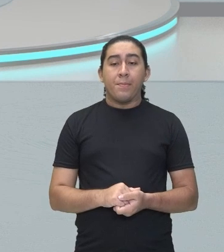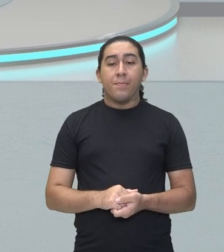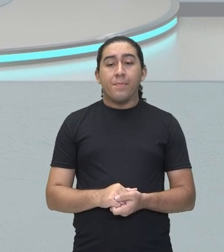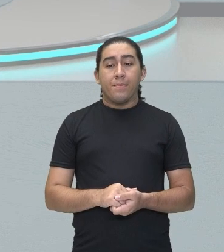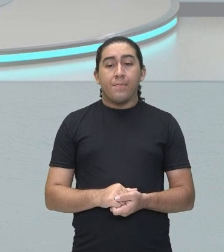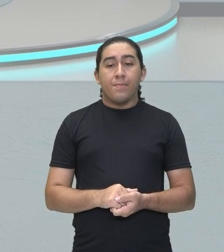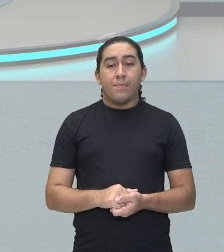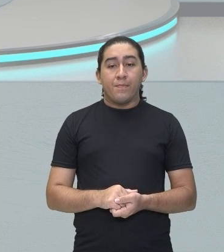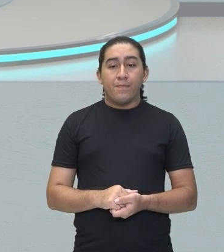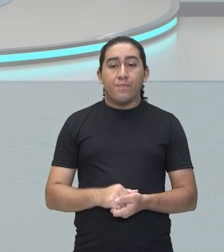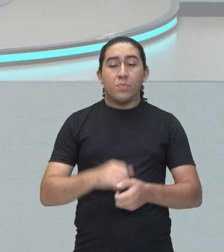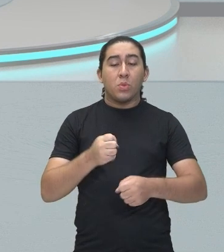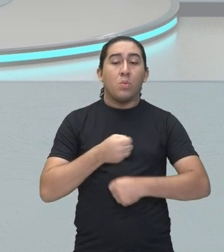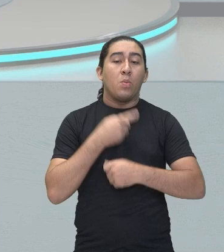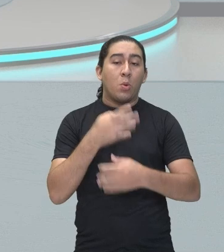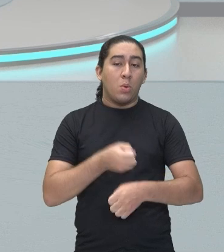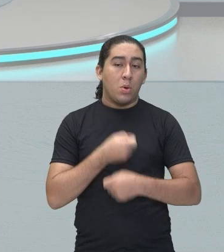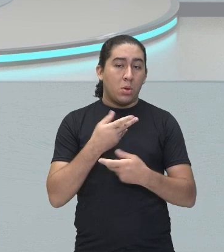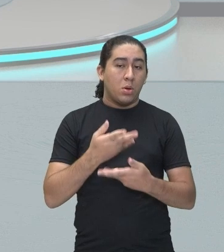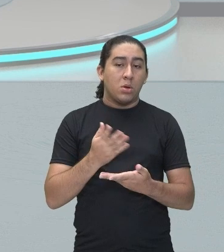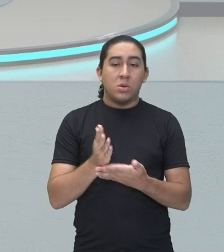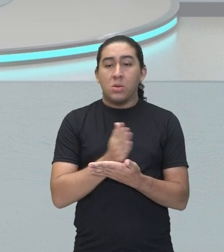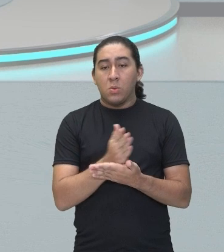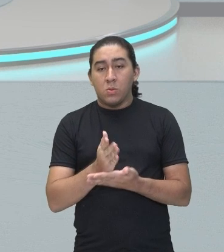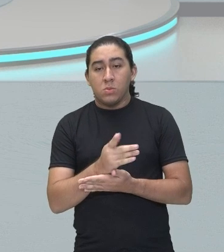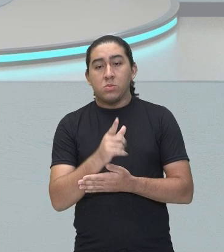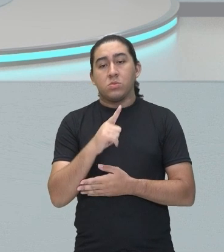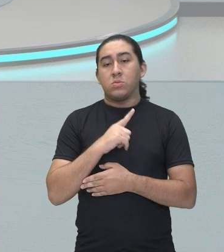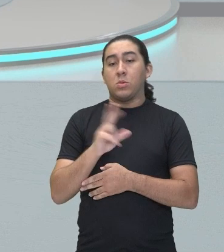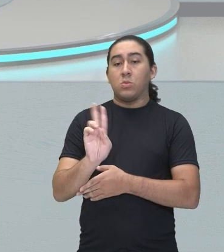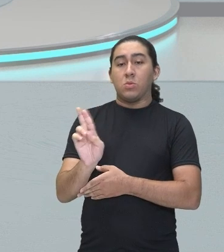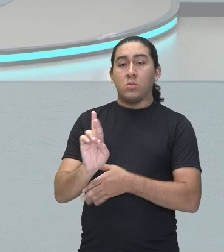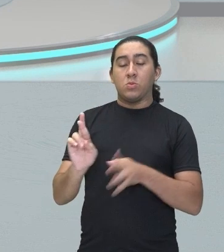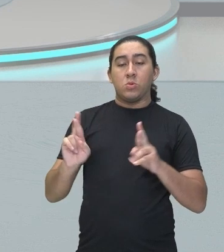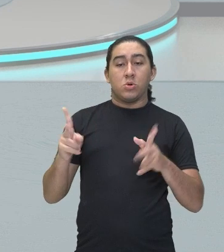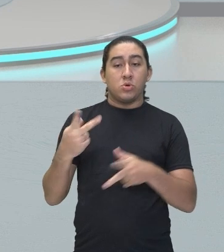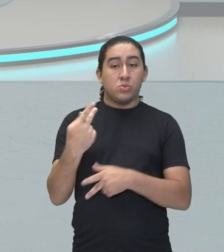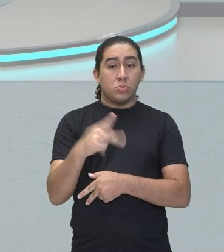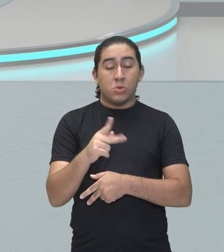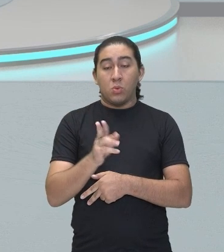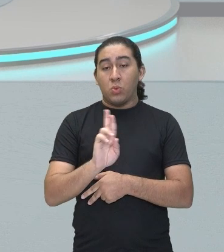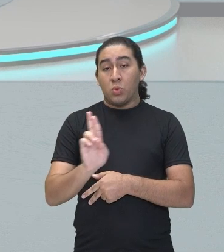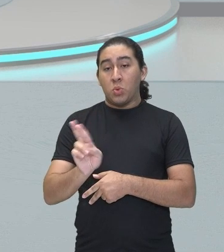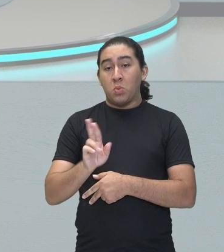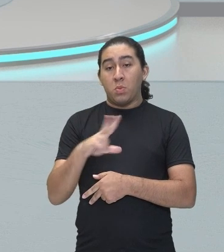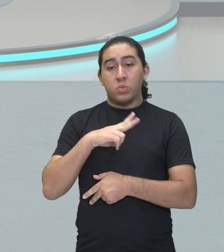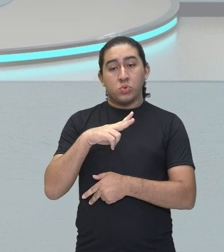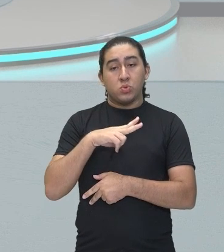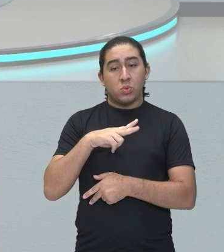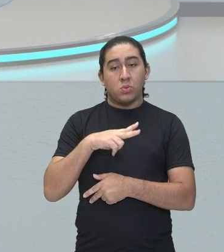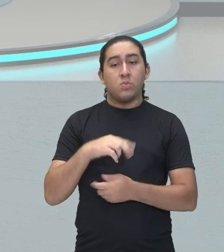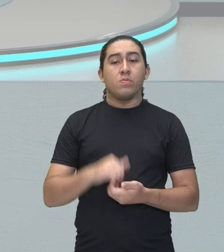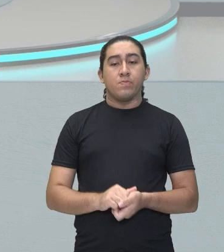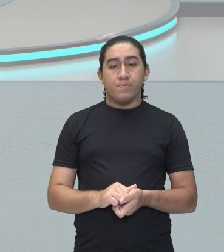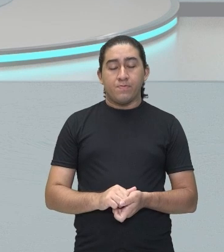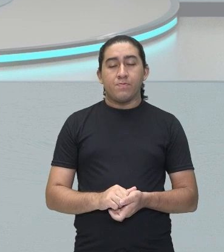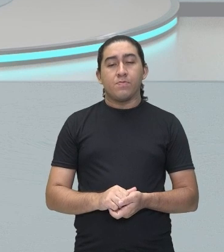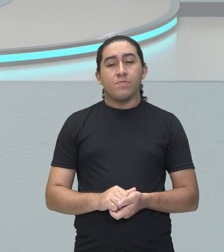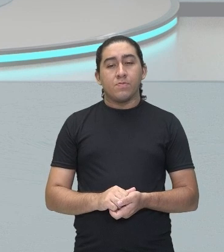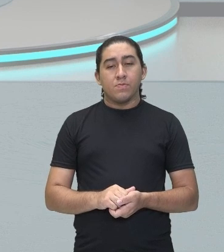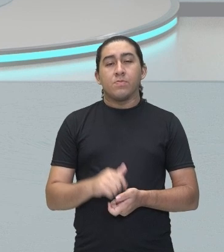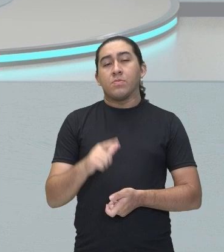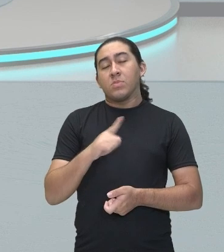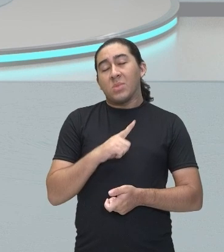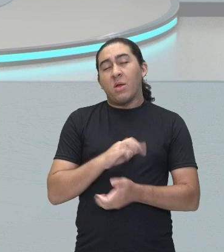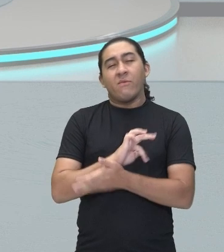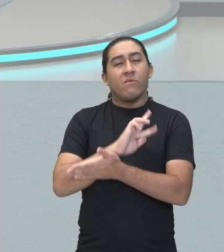menos, assumem nomes diferentes do seu nome de batismo. Isso acontece com atores, atrizes